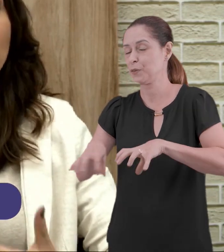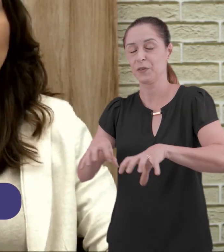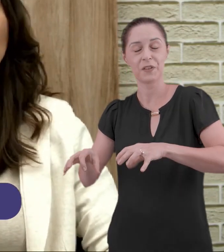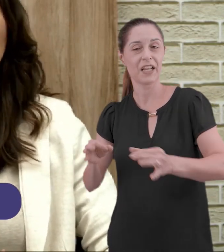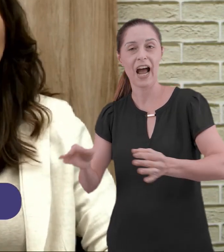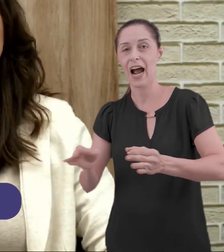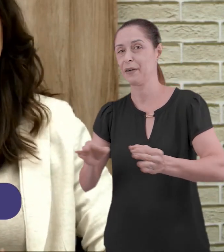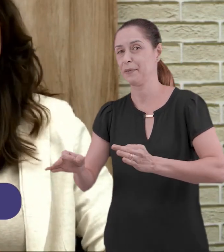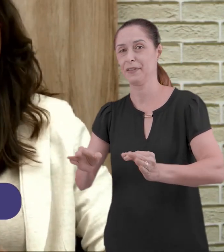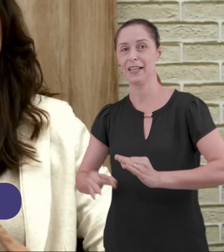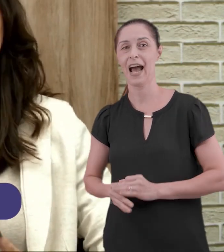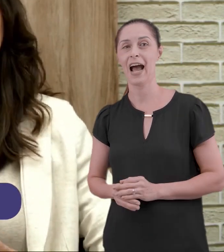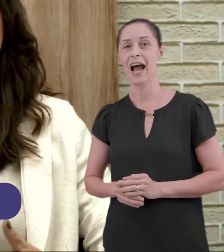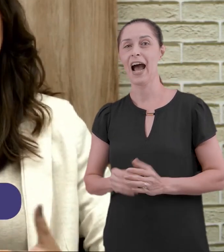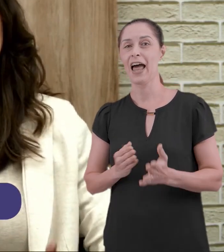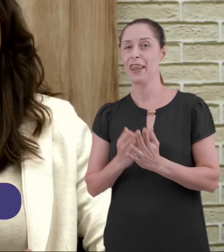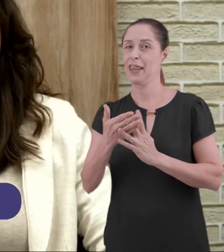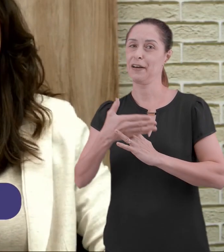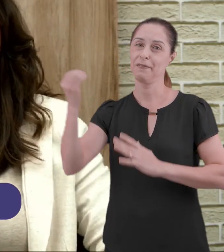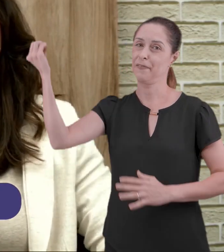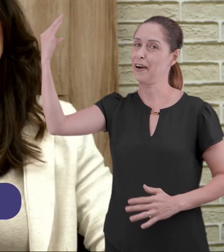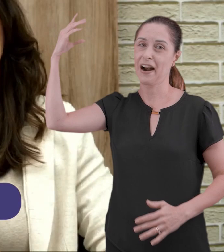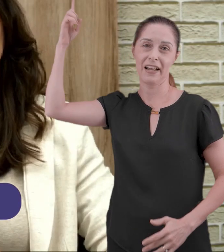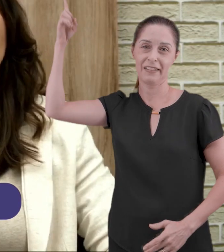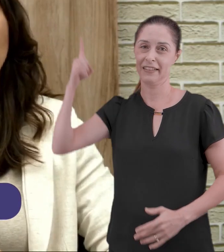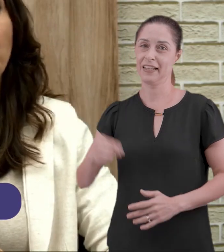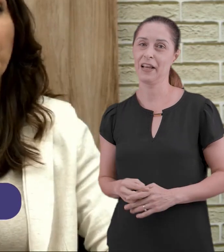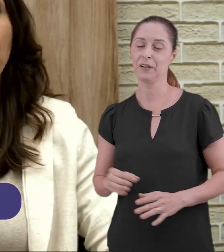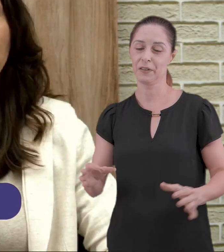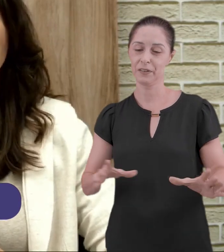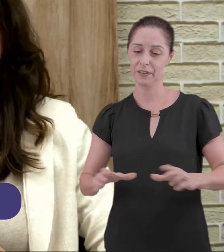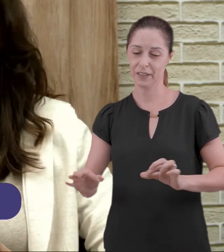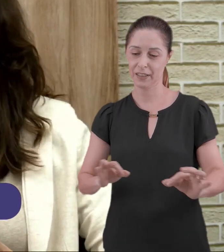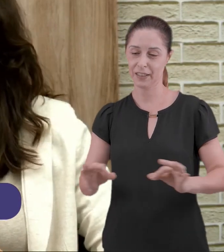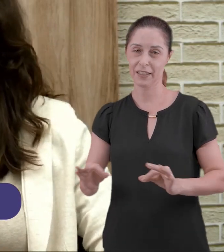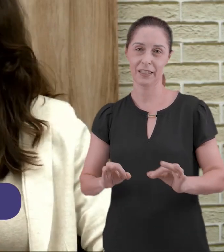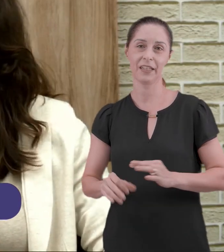aí conseguindo, pela graça de Deus, tentando organizar o trabalho aqui na IPP.